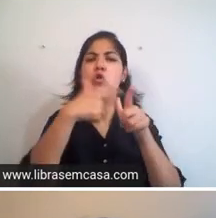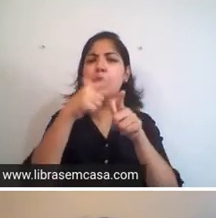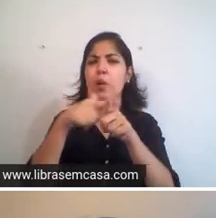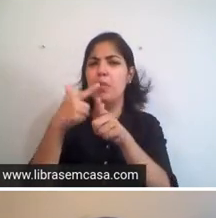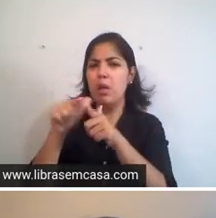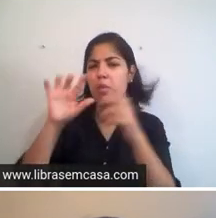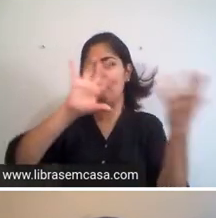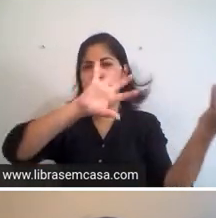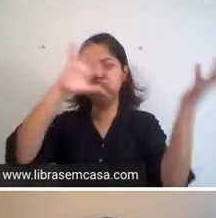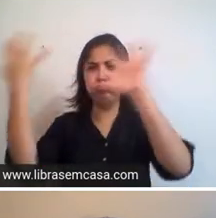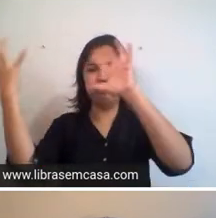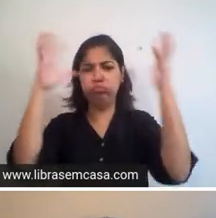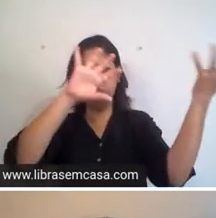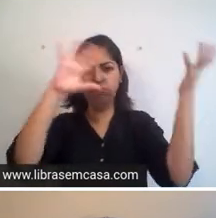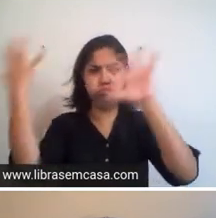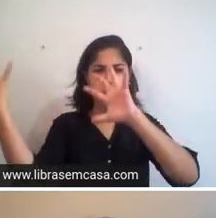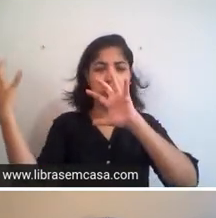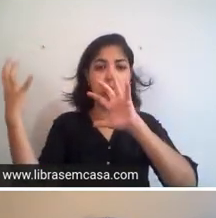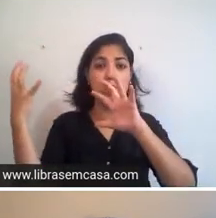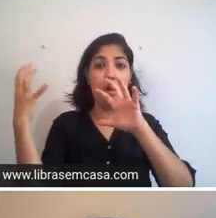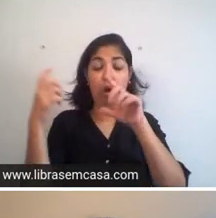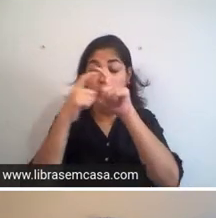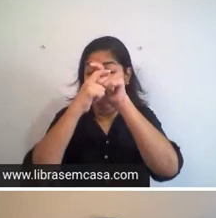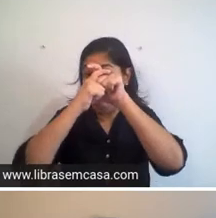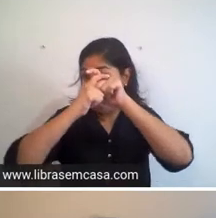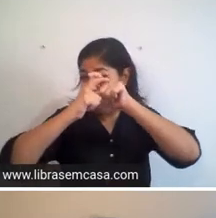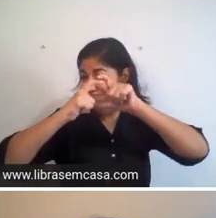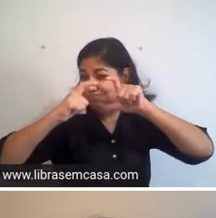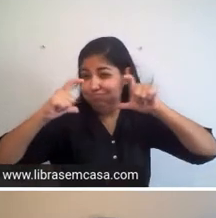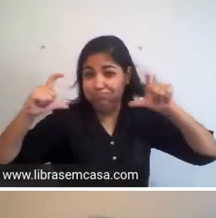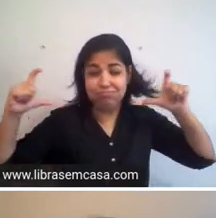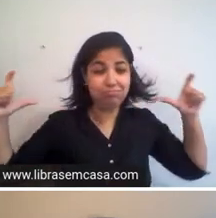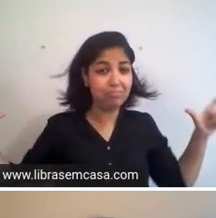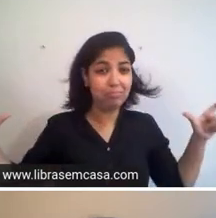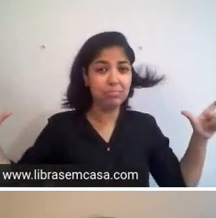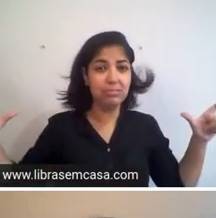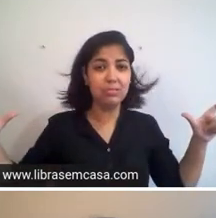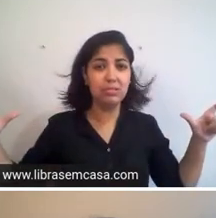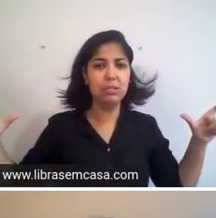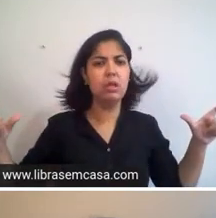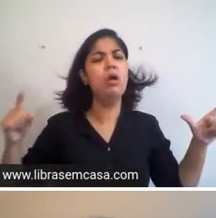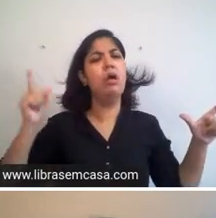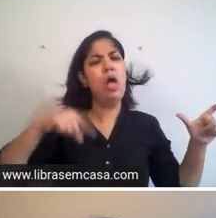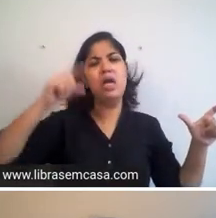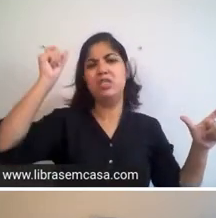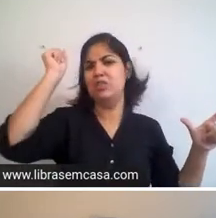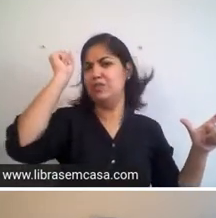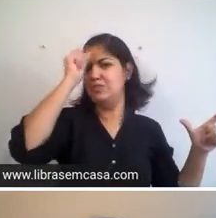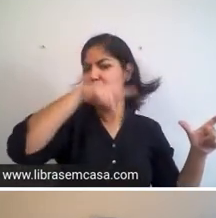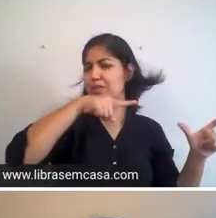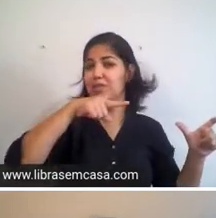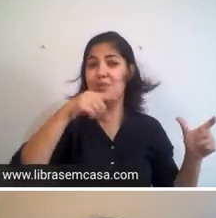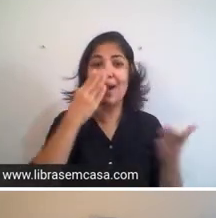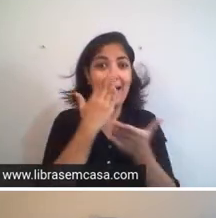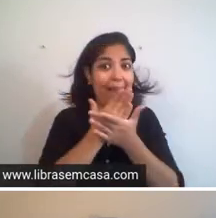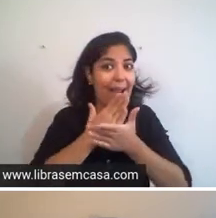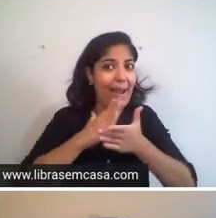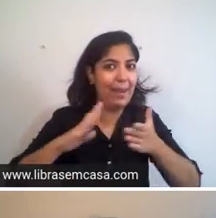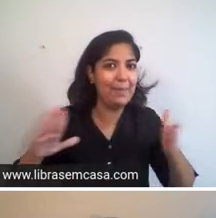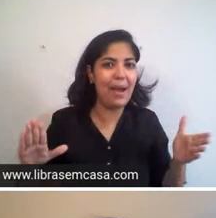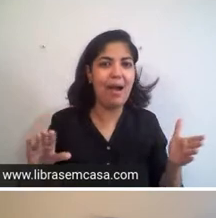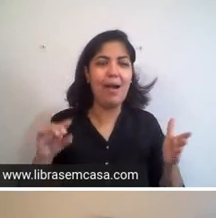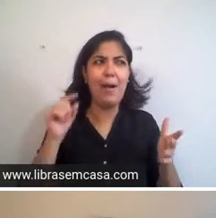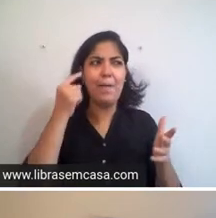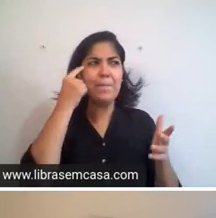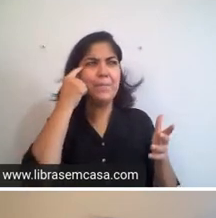climáticas acabaram tomando uma dimensão tão grande que dificilmente nós vamos resolver essa questão olhando só